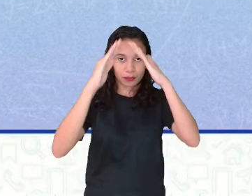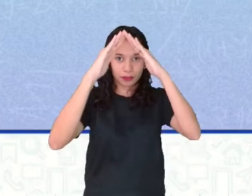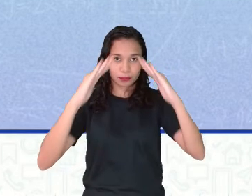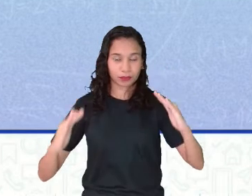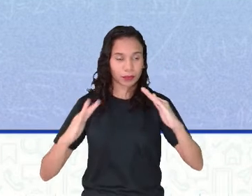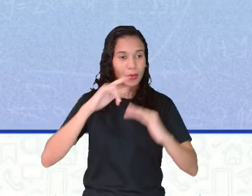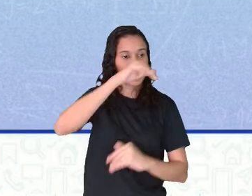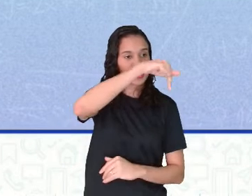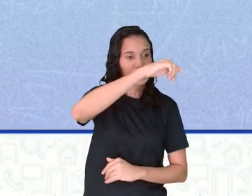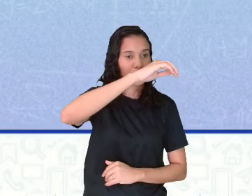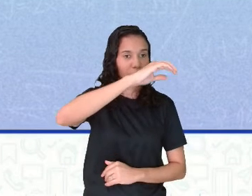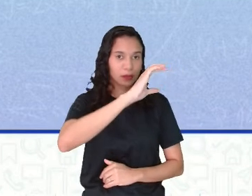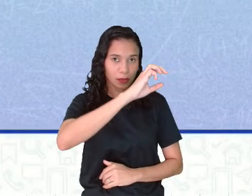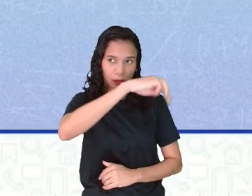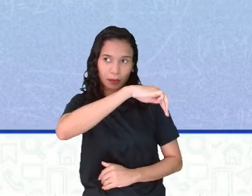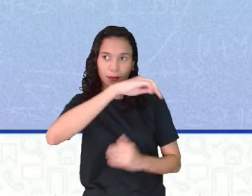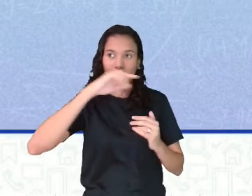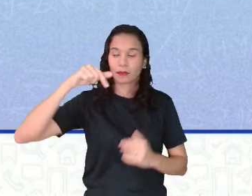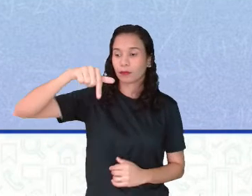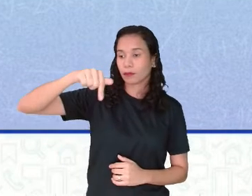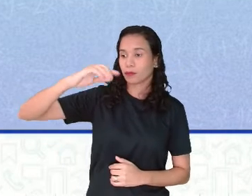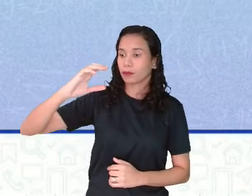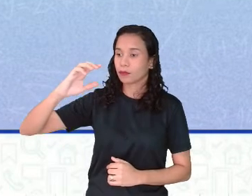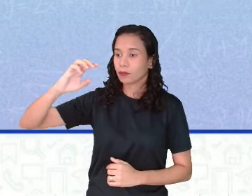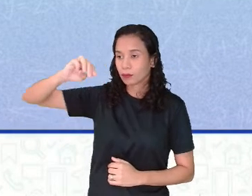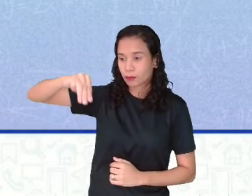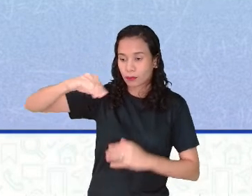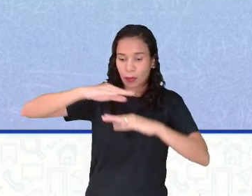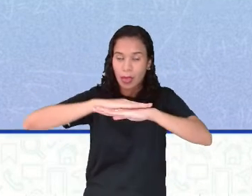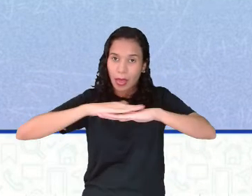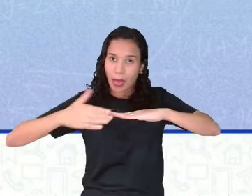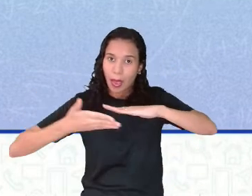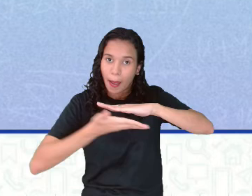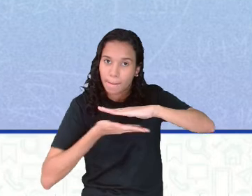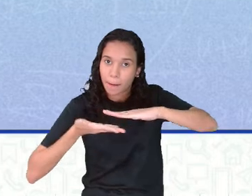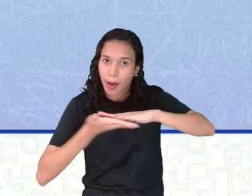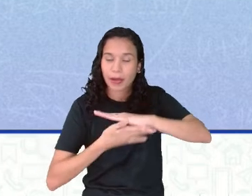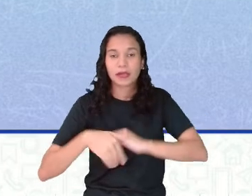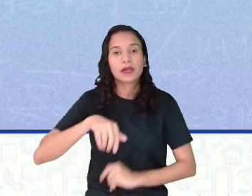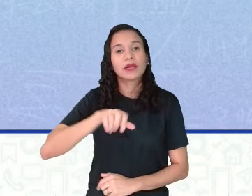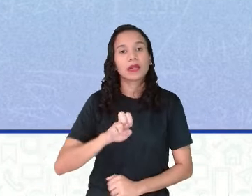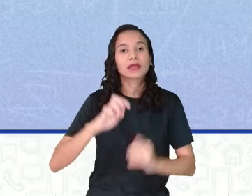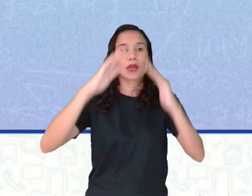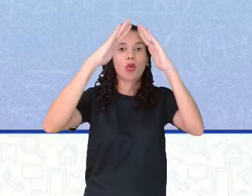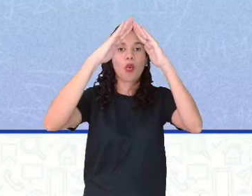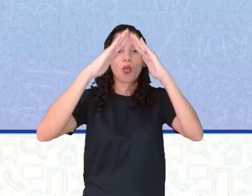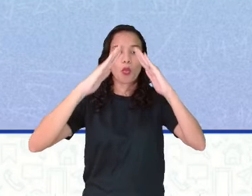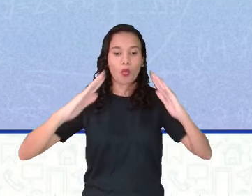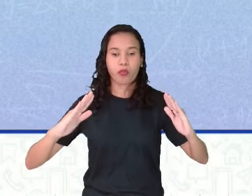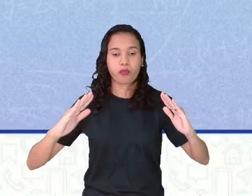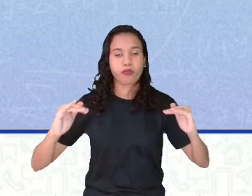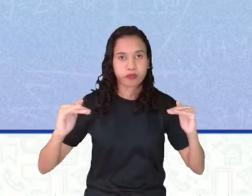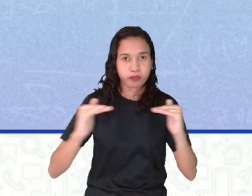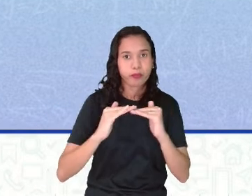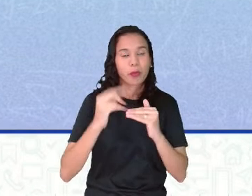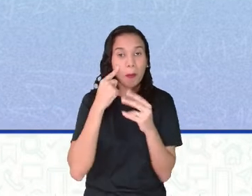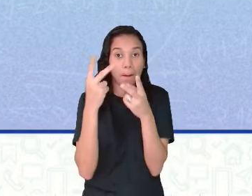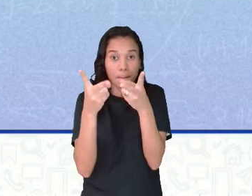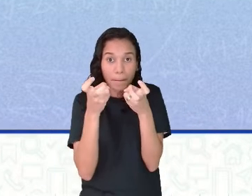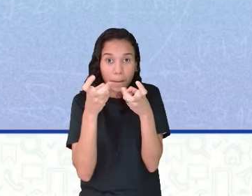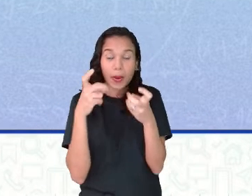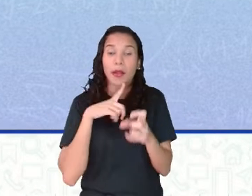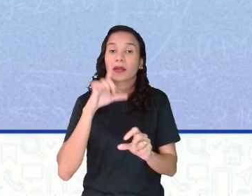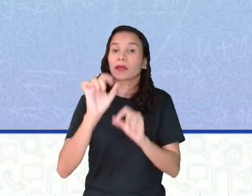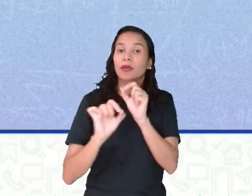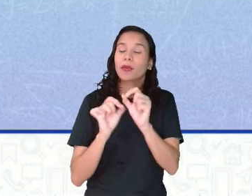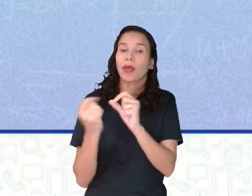7 centímetros, aqui mede 7 centímetros e aqui mede 5 centímetros, pode notar que eu tenho aí